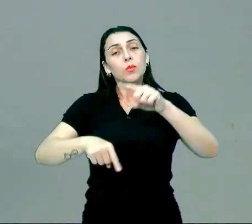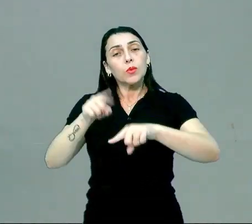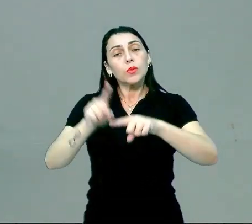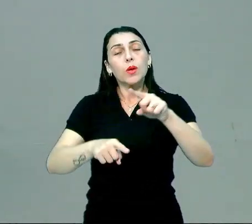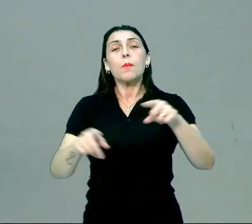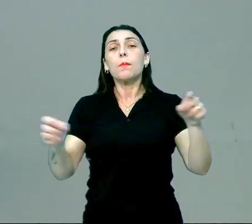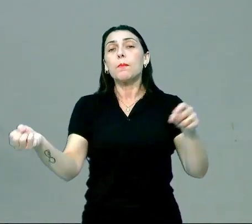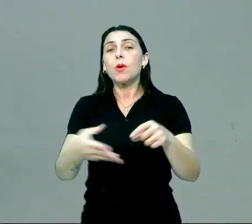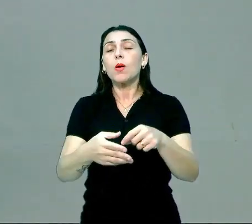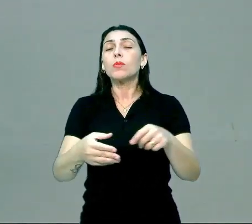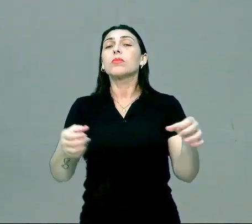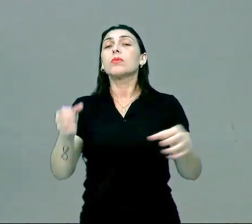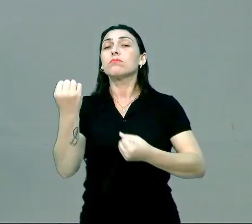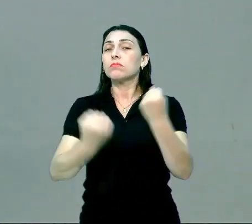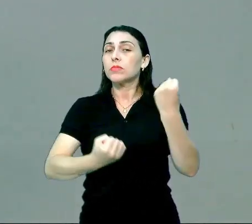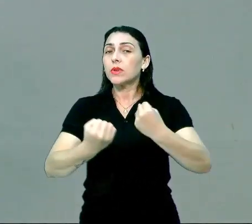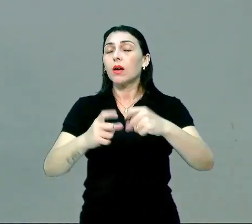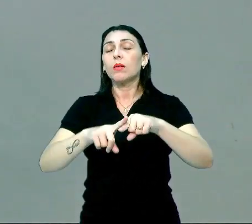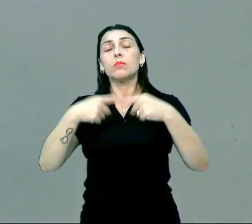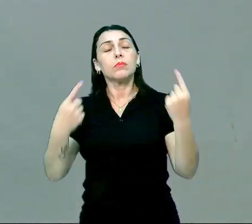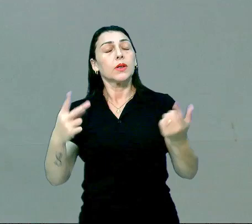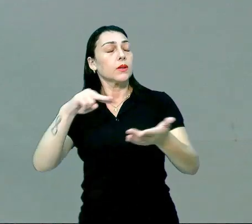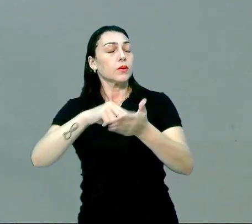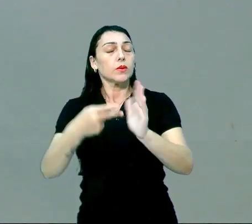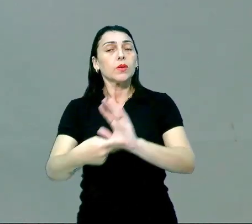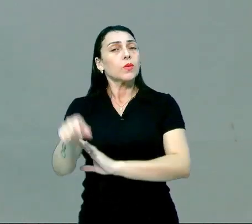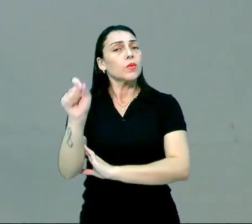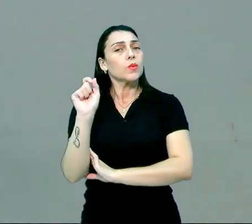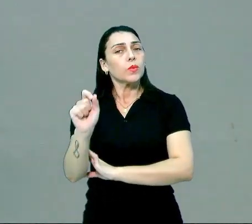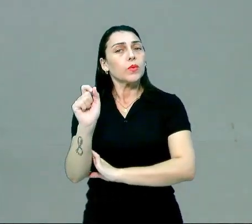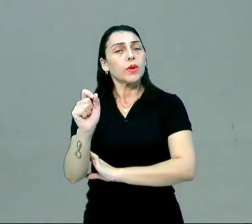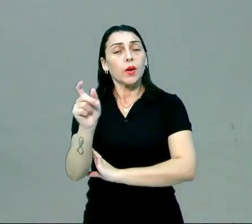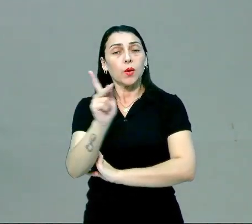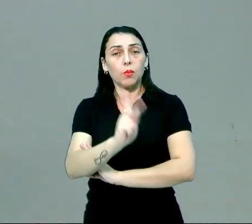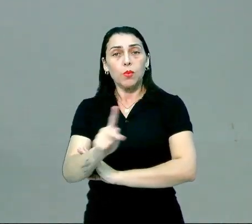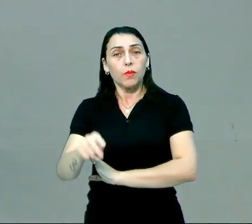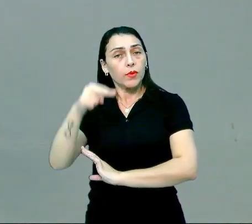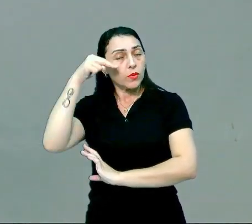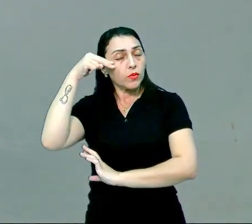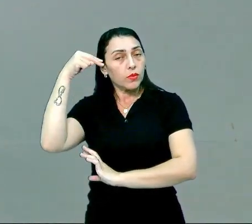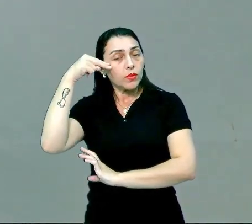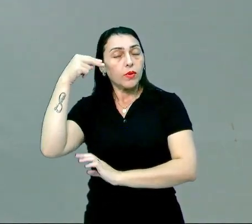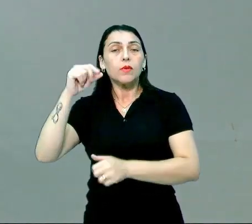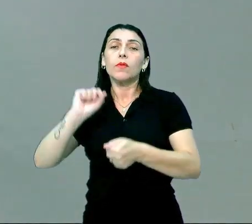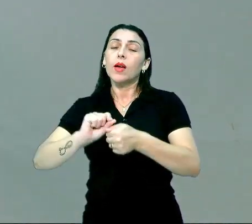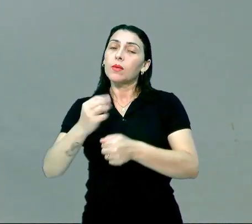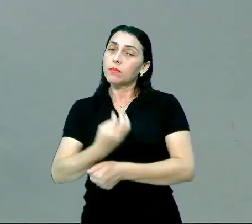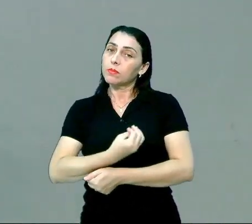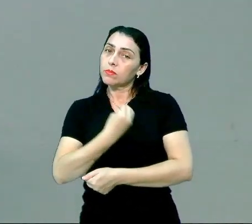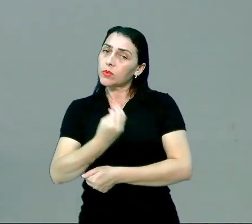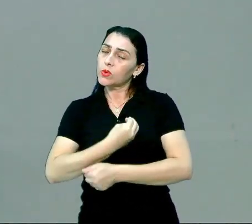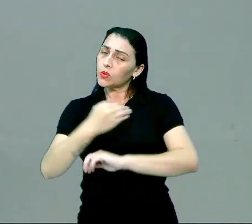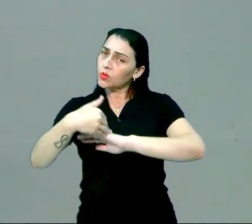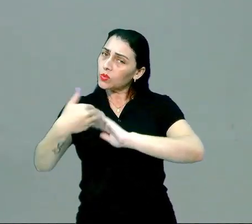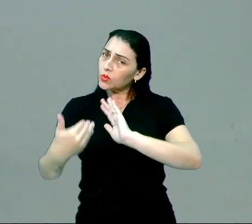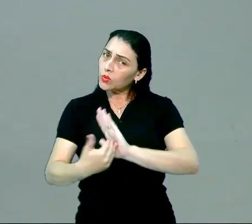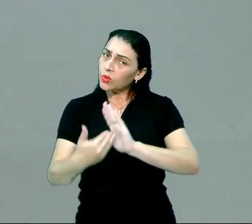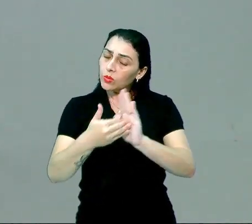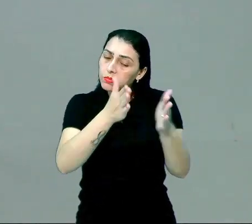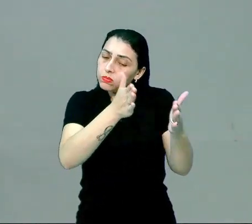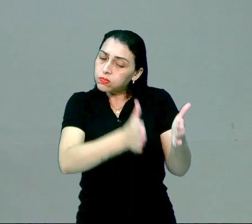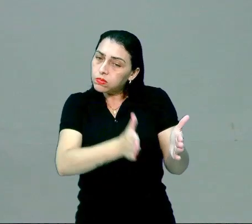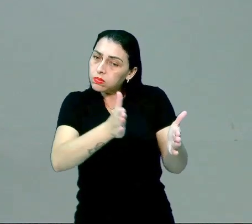seja um carro. Mas isso não quer dizer que o professor Ney ele vai participar de todas